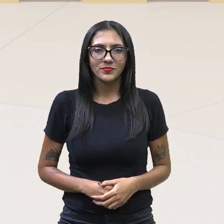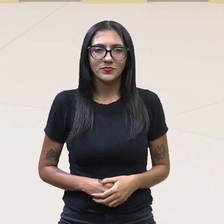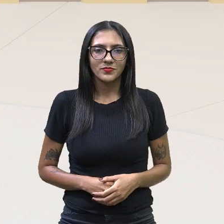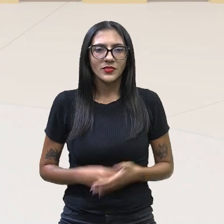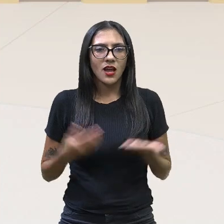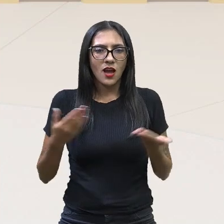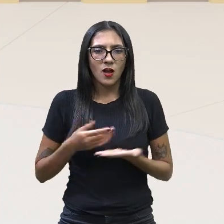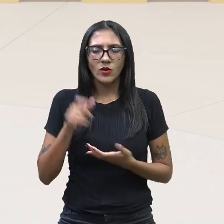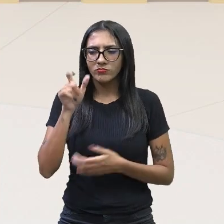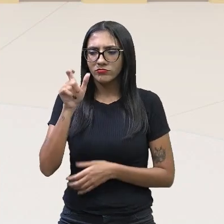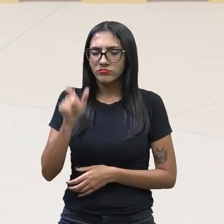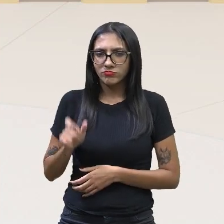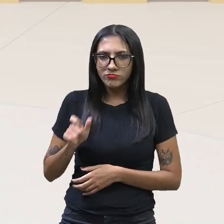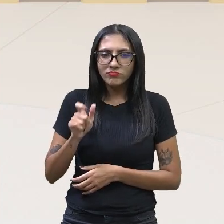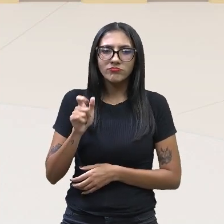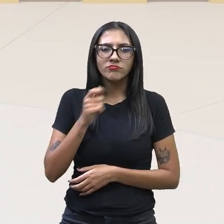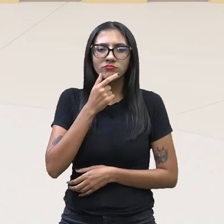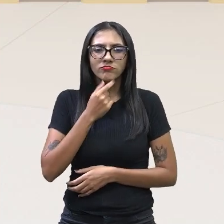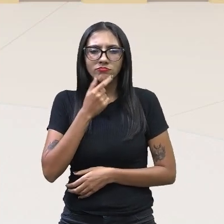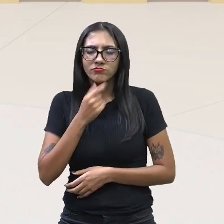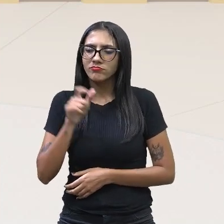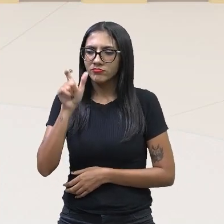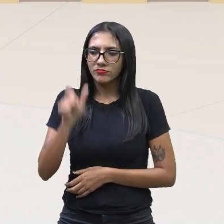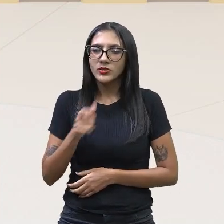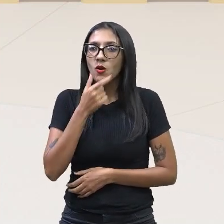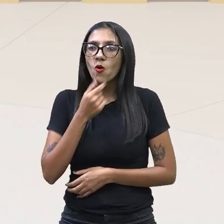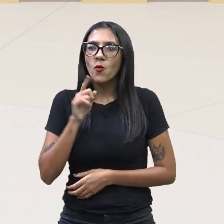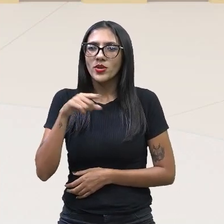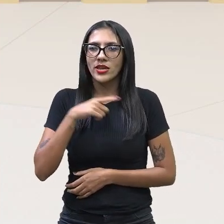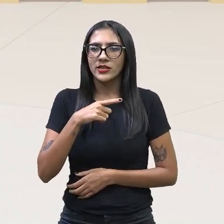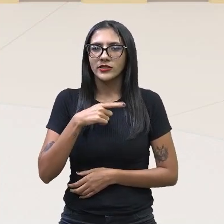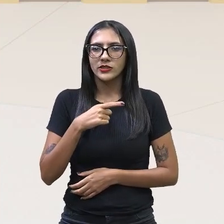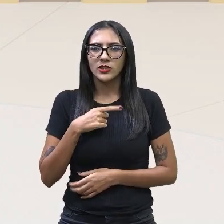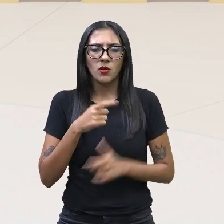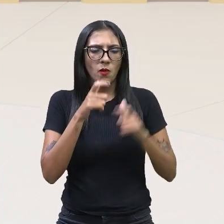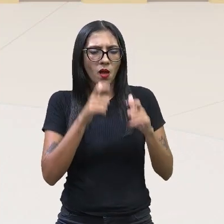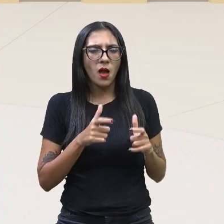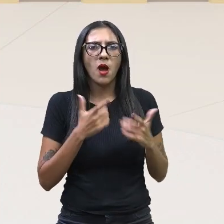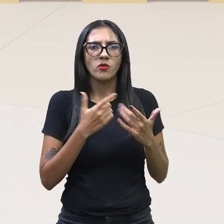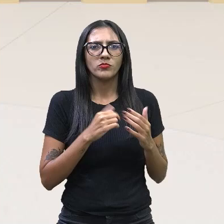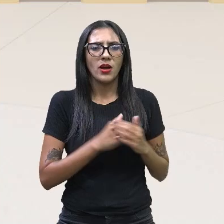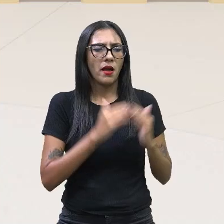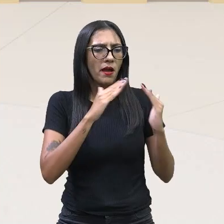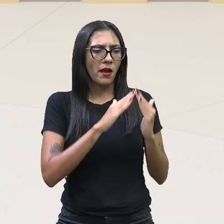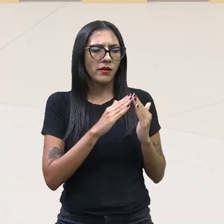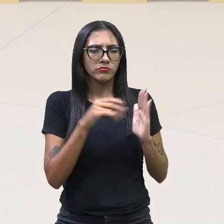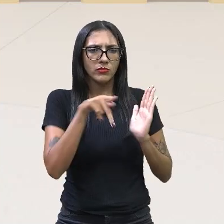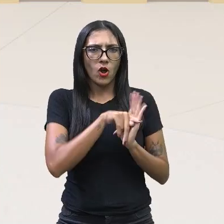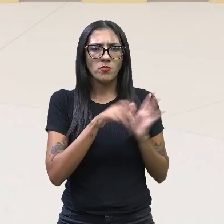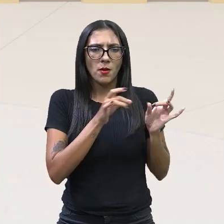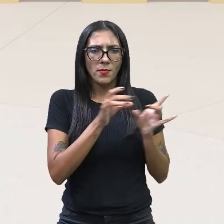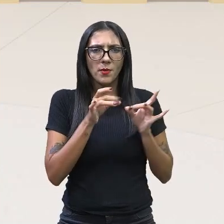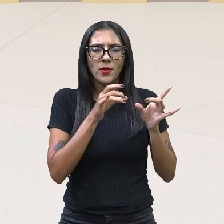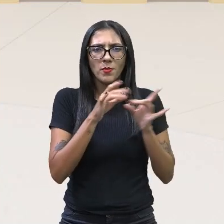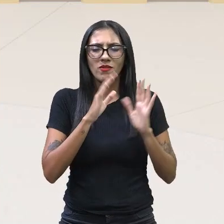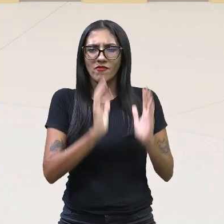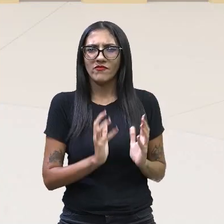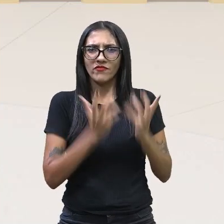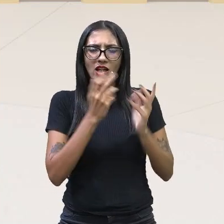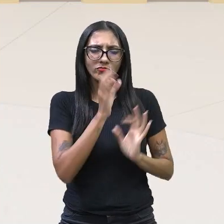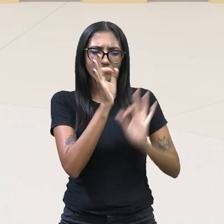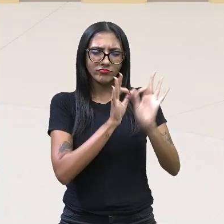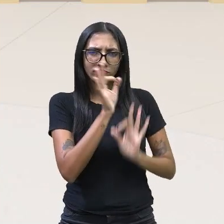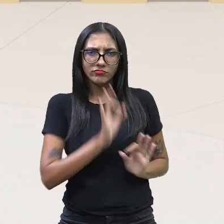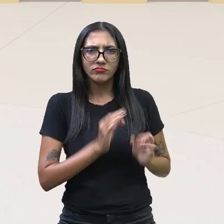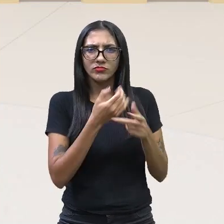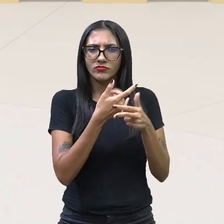senhor Jorge, certo? O senhor Jorge, ele tem uma casa de eventos, né? Ele trabalha com eventos, ele organiza vários